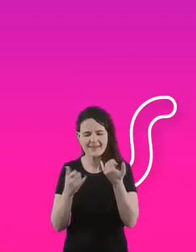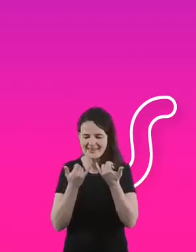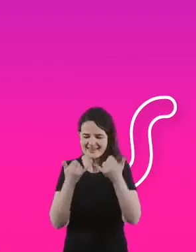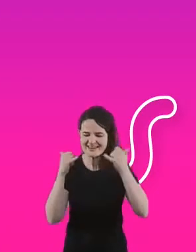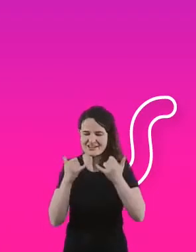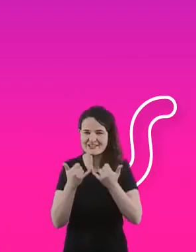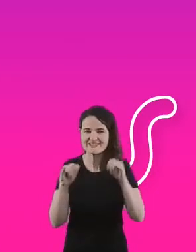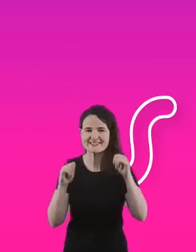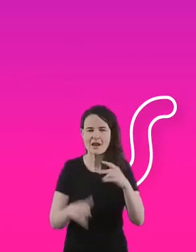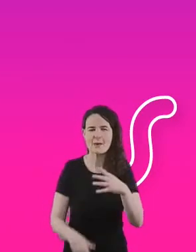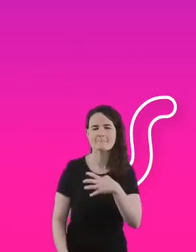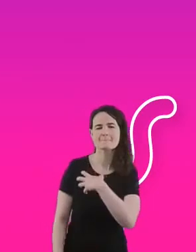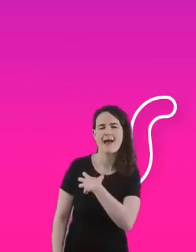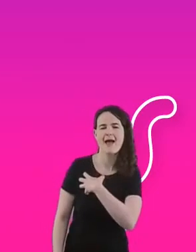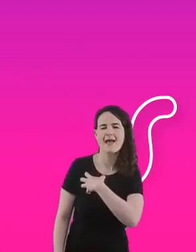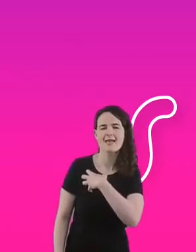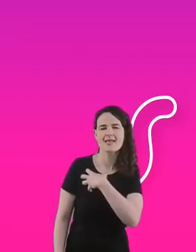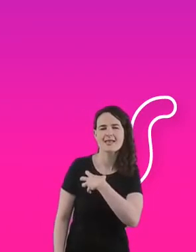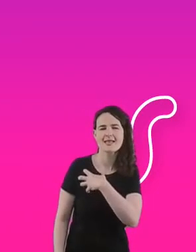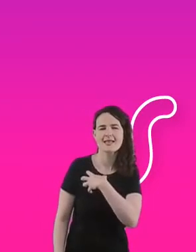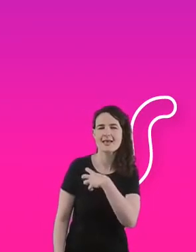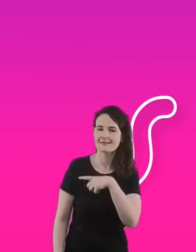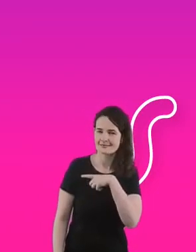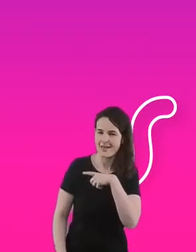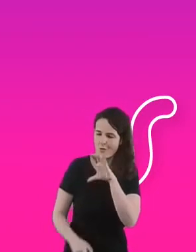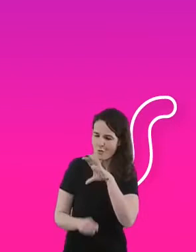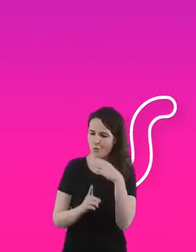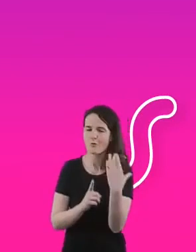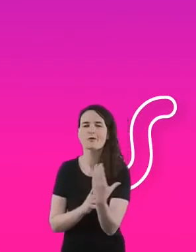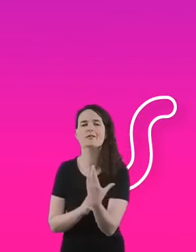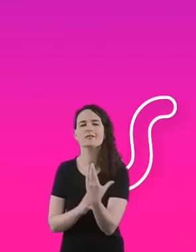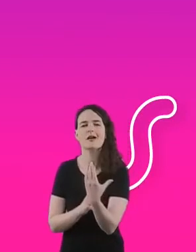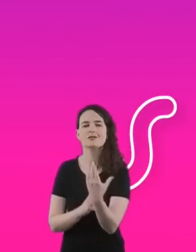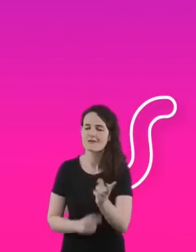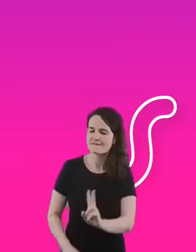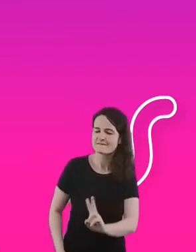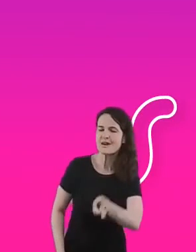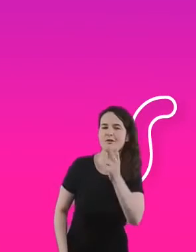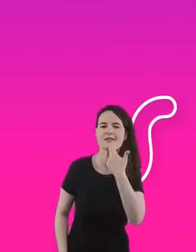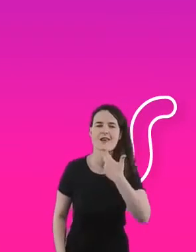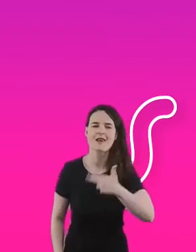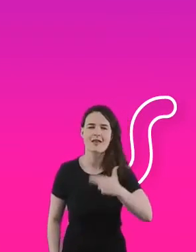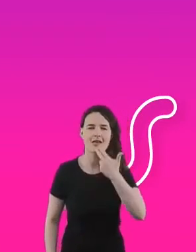há comunidades que honram o idioma iorubá em seus núcleos familiares?